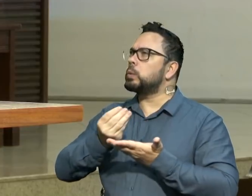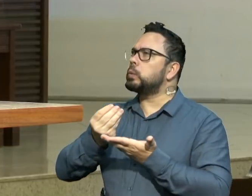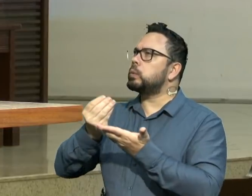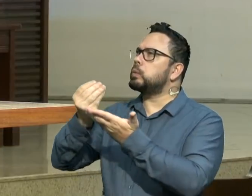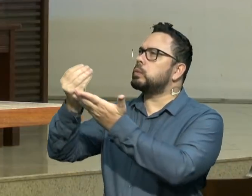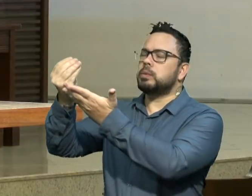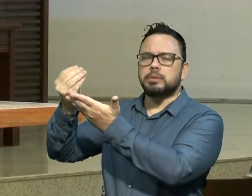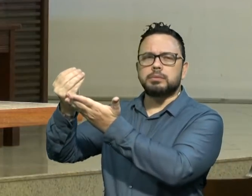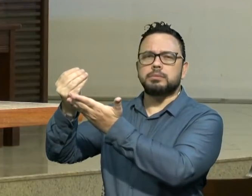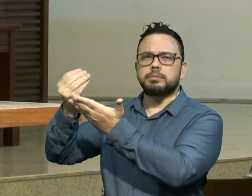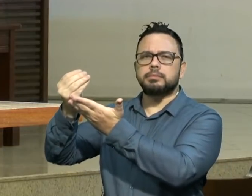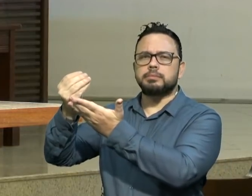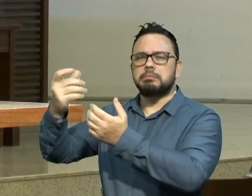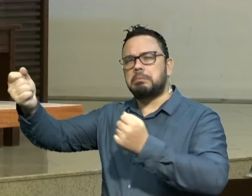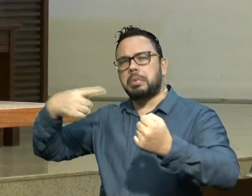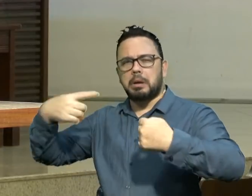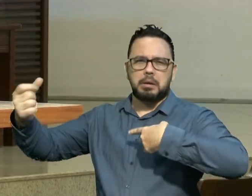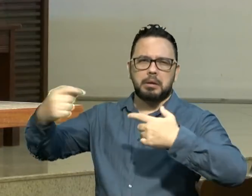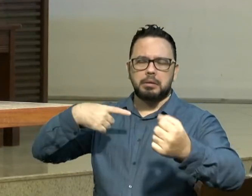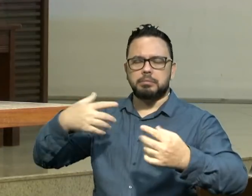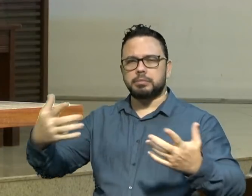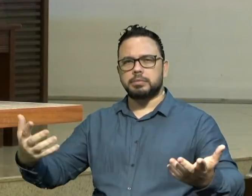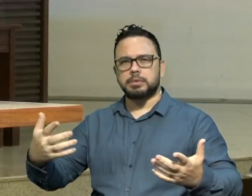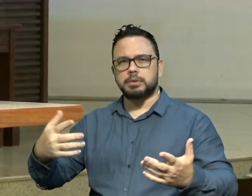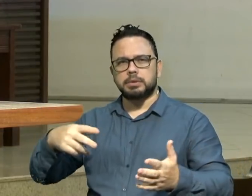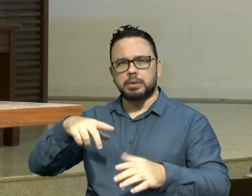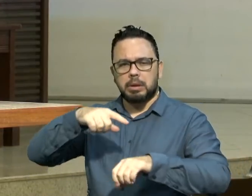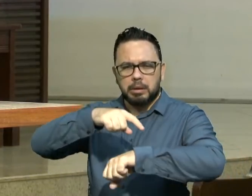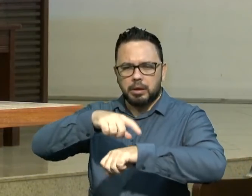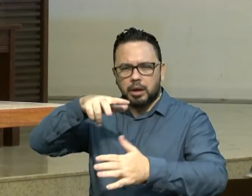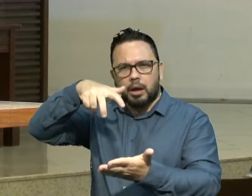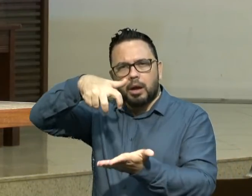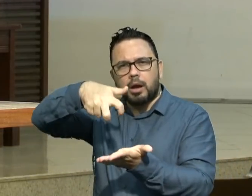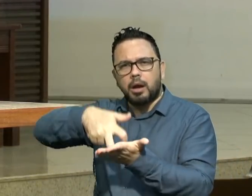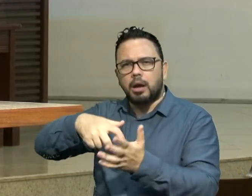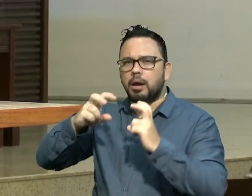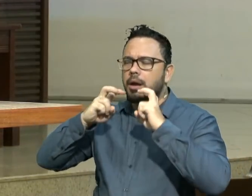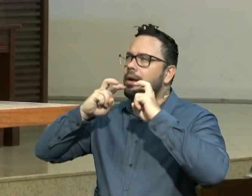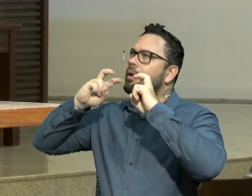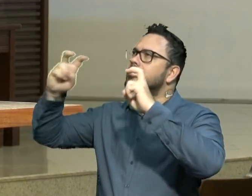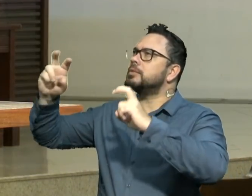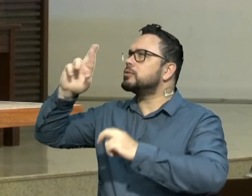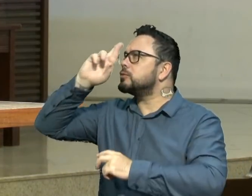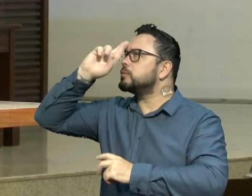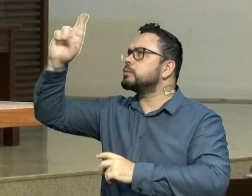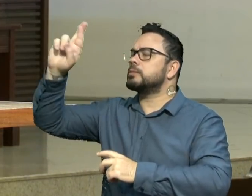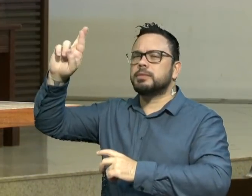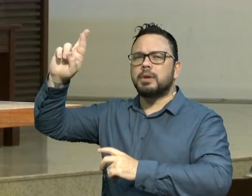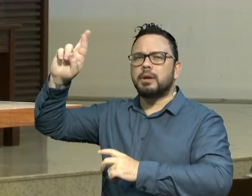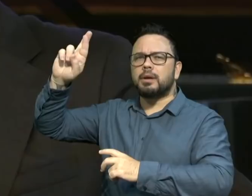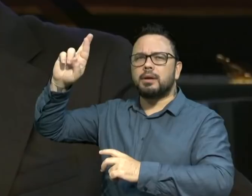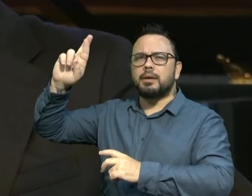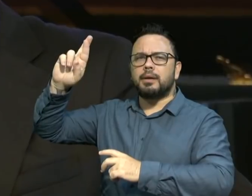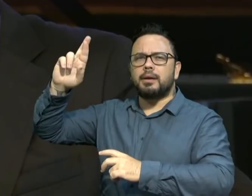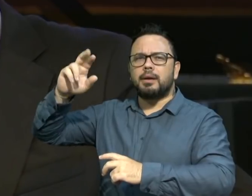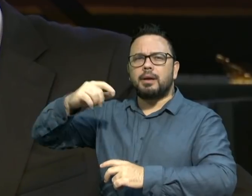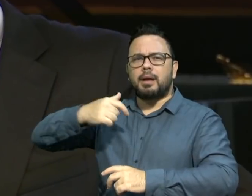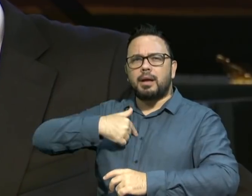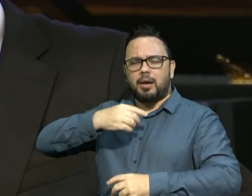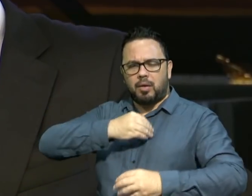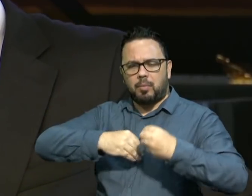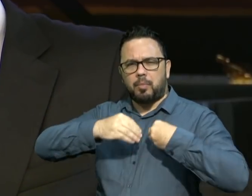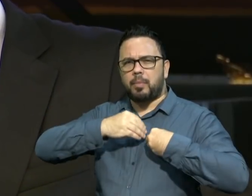Roche então ajoelhando-se clamou em alta voz senhor não lhes imputes este pecado